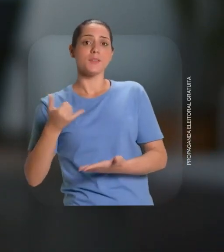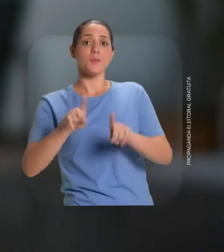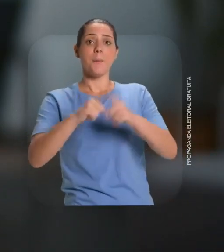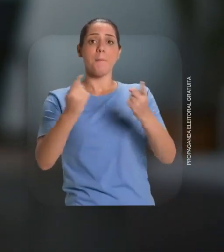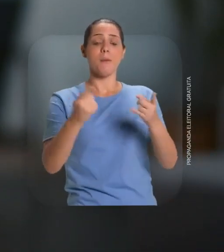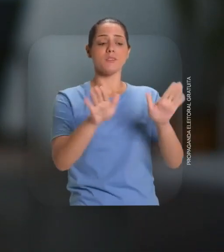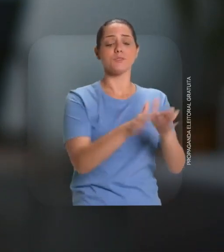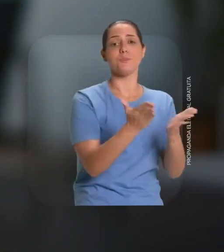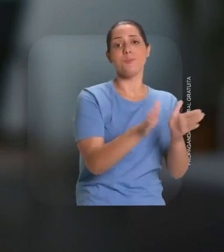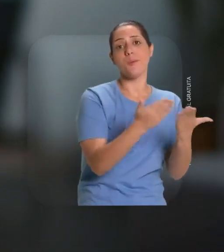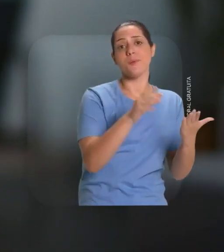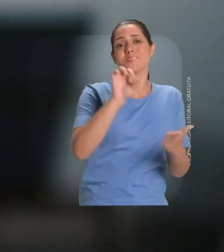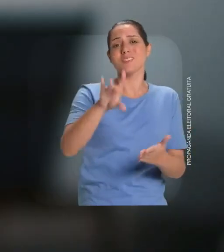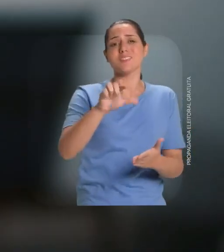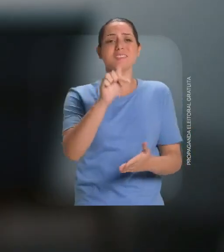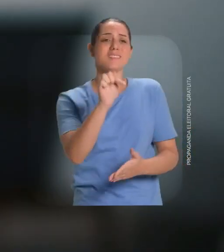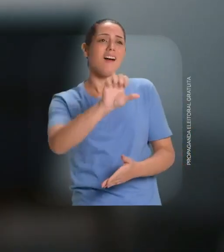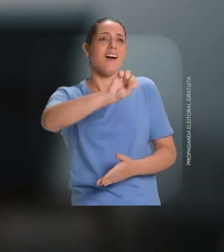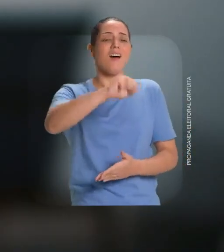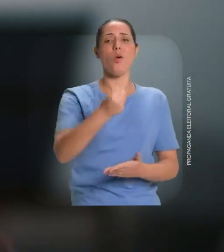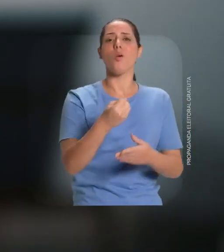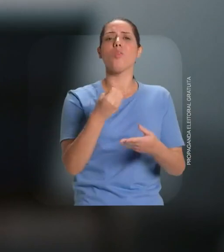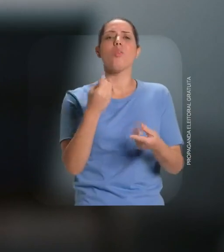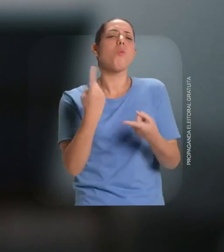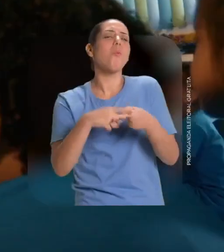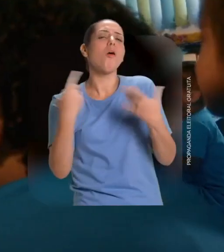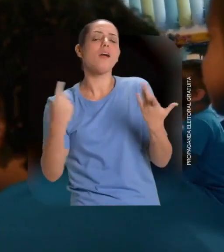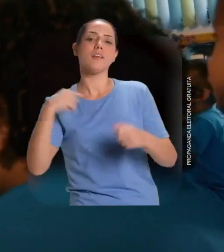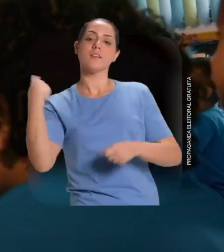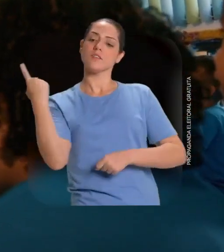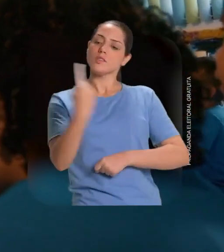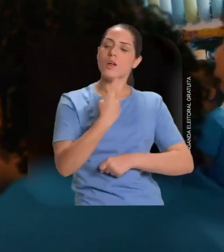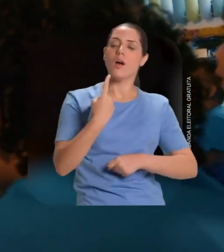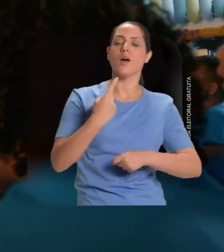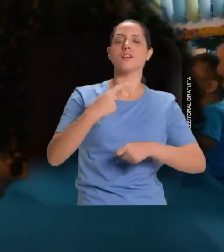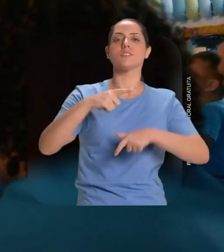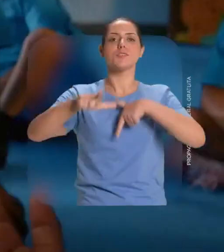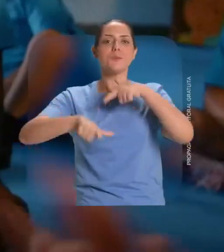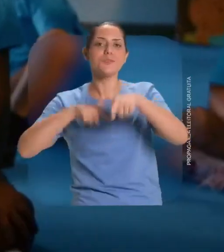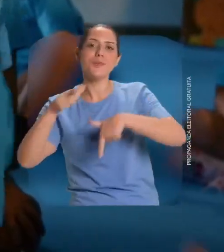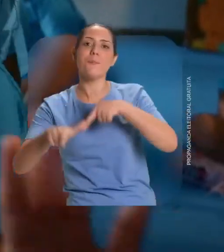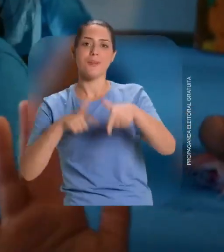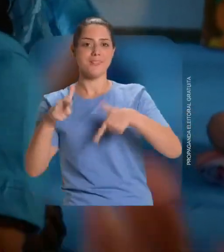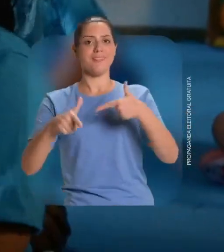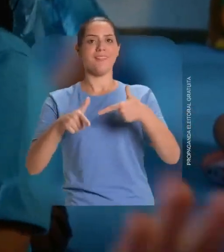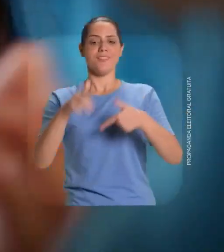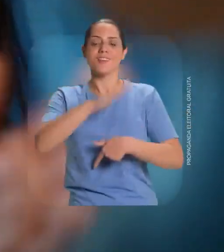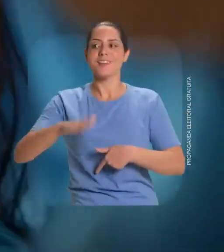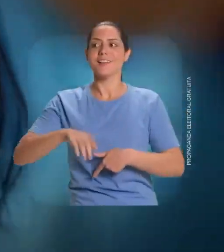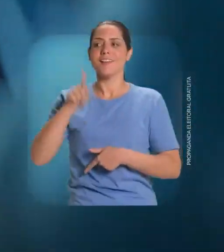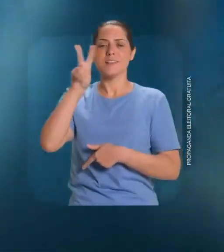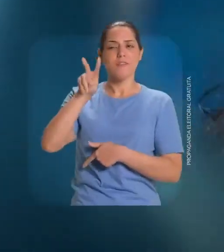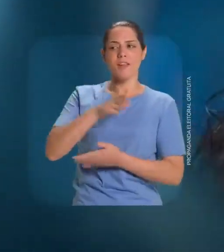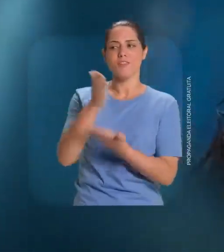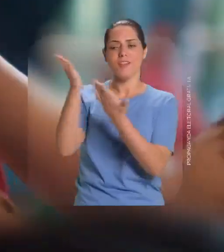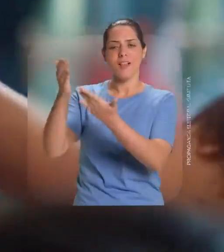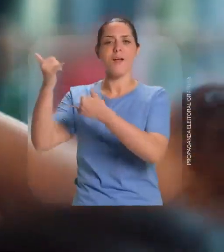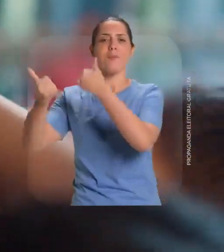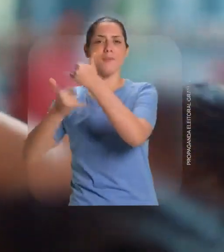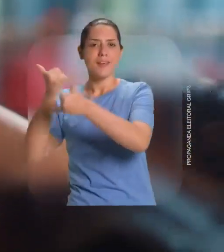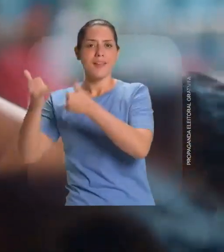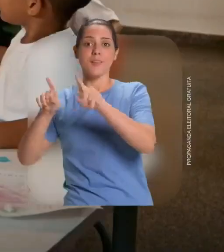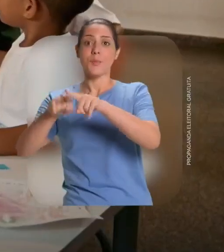e o filho do pobre só vai começar lá para 7, 8 anos de idade? E a gente está trabalhando essa questão da criança. Eles estão lá brincando, mas